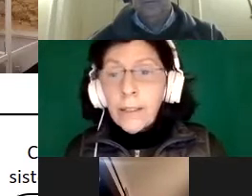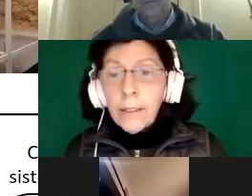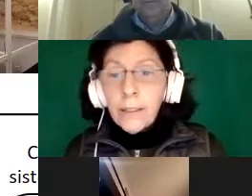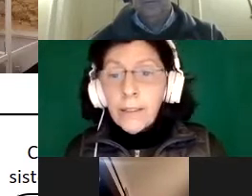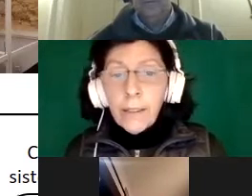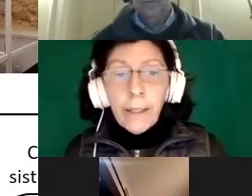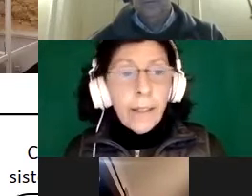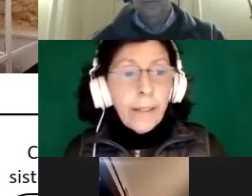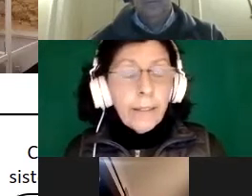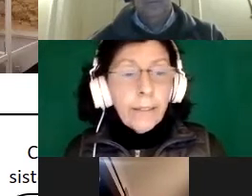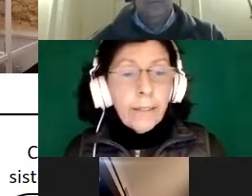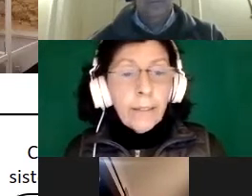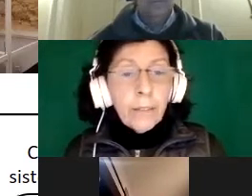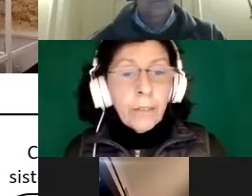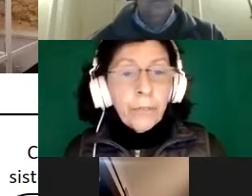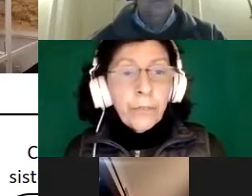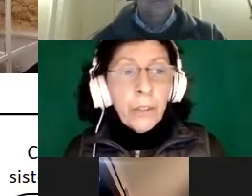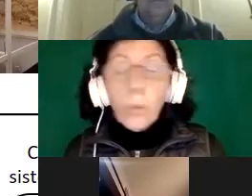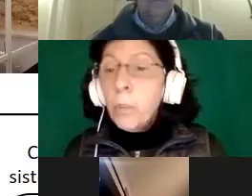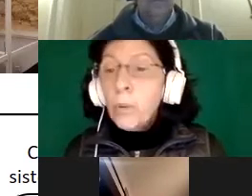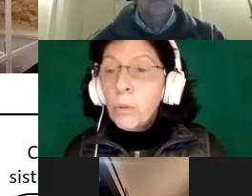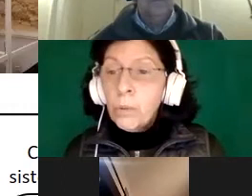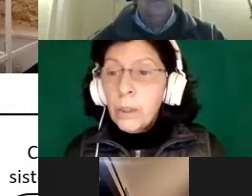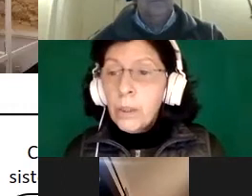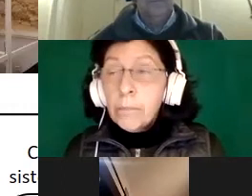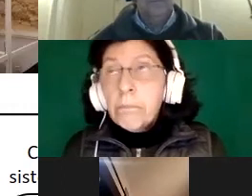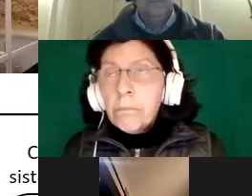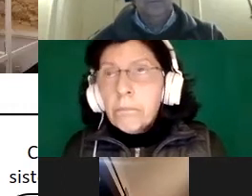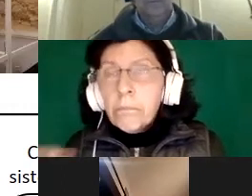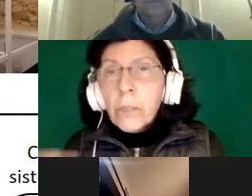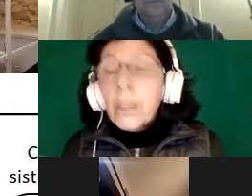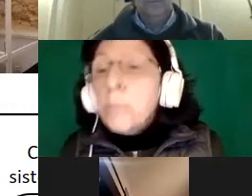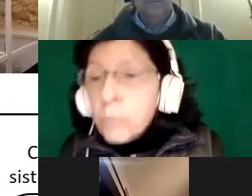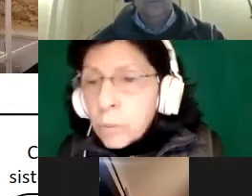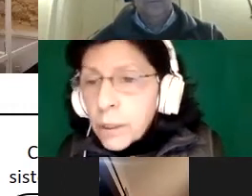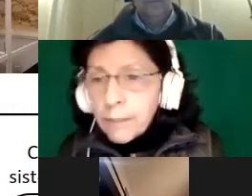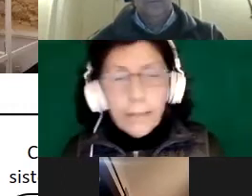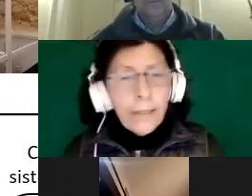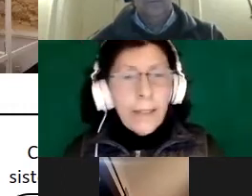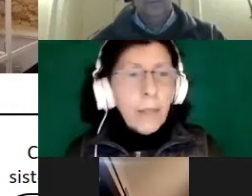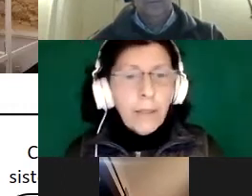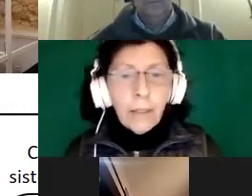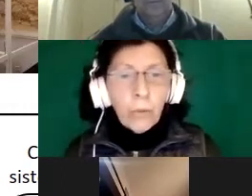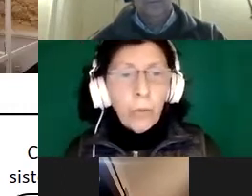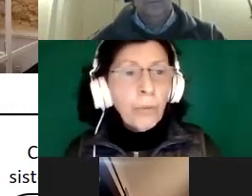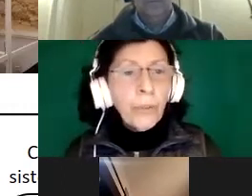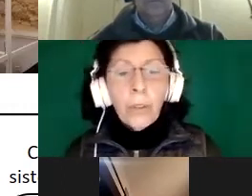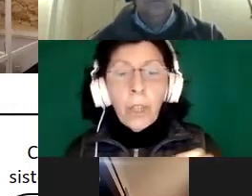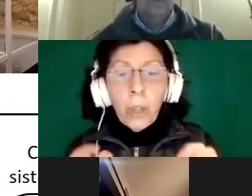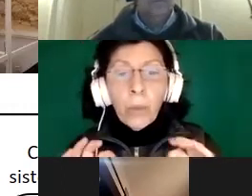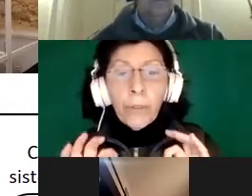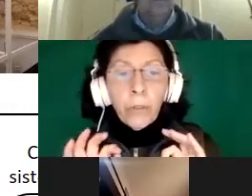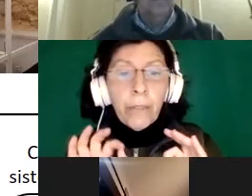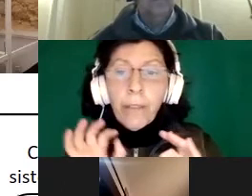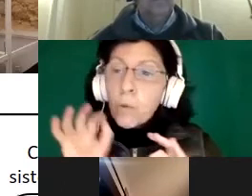ideia é fazer um pouco da acupuntura, digamos assim, sobre o edifício.